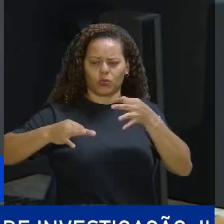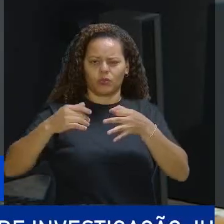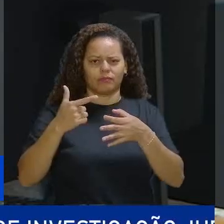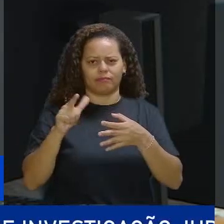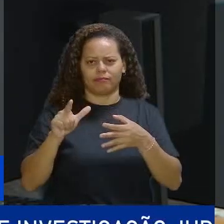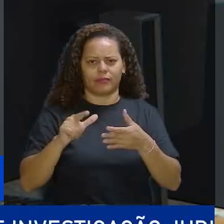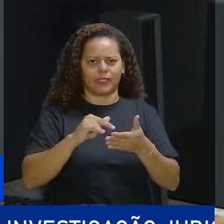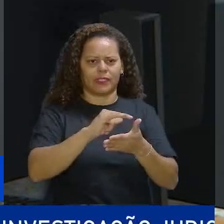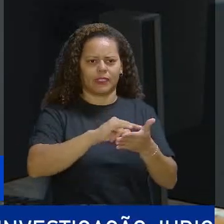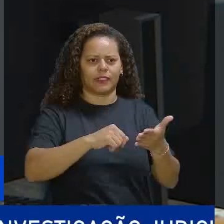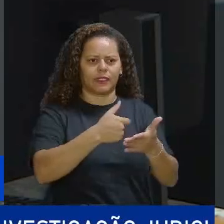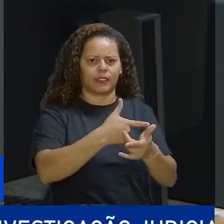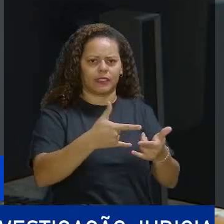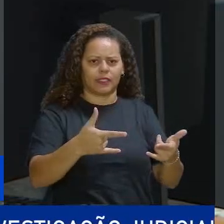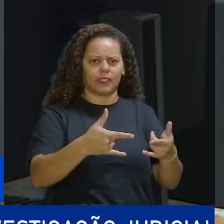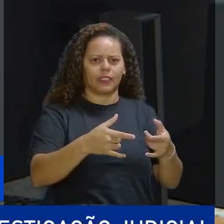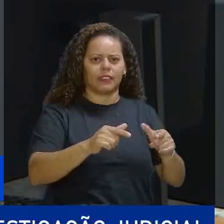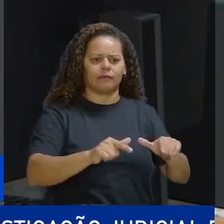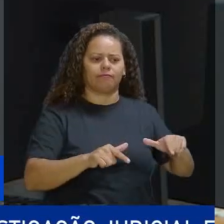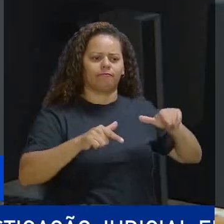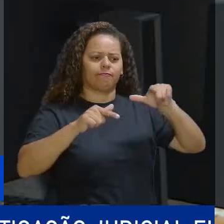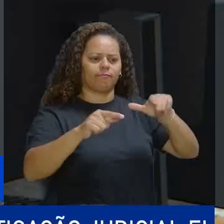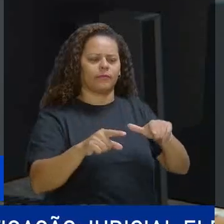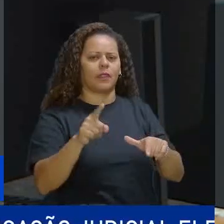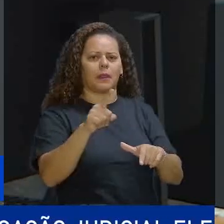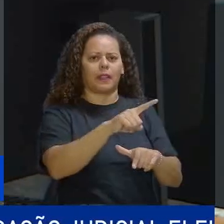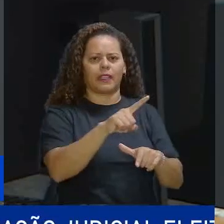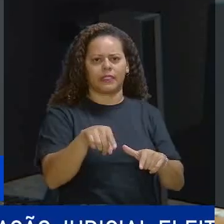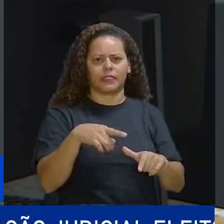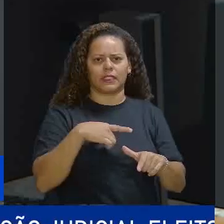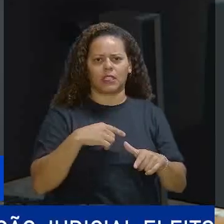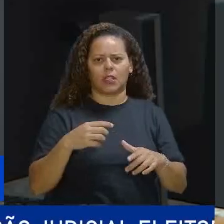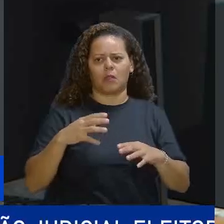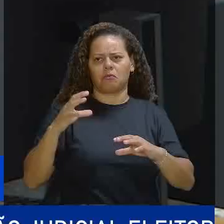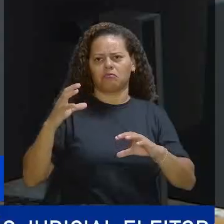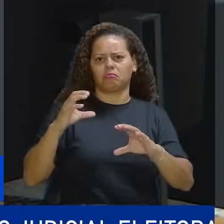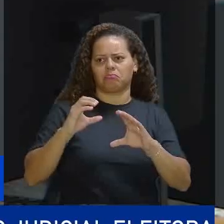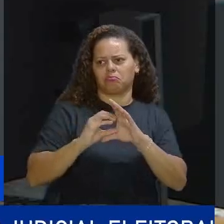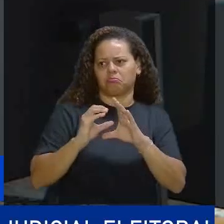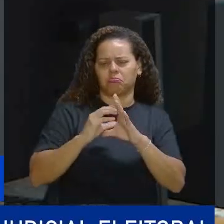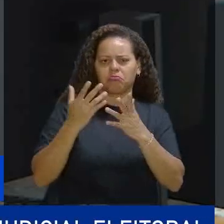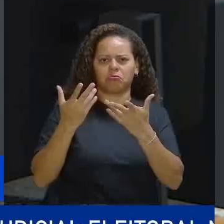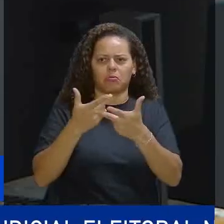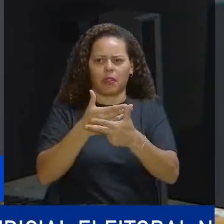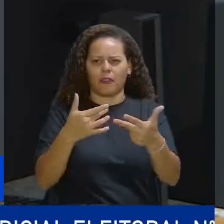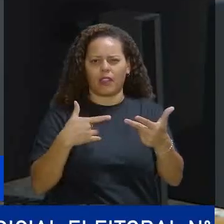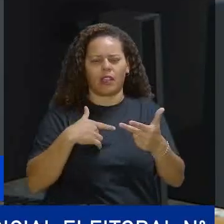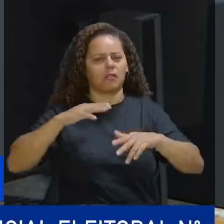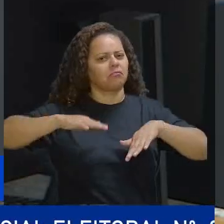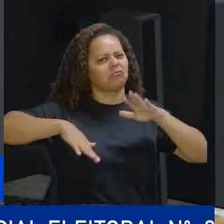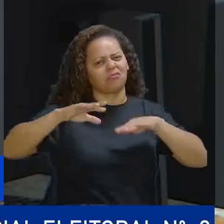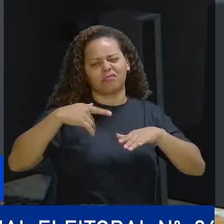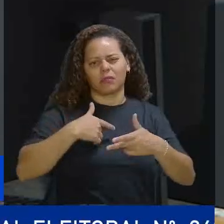de diplomas dos demais candidatos do partido decorre automaticamente da invalidação do DRAP, independentemente da